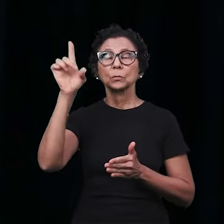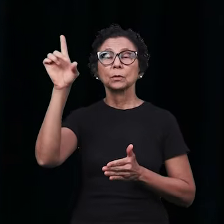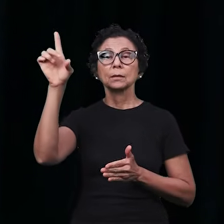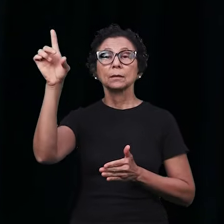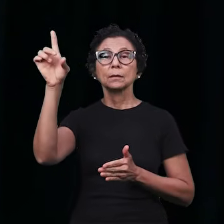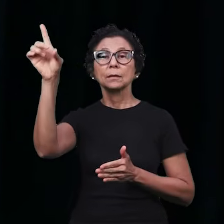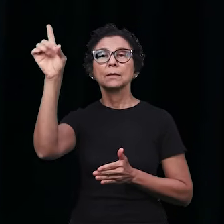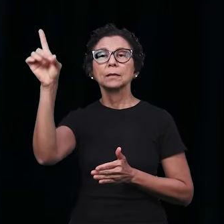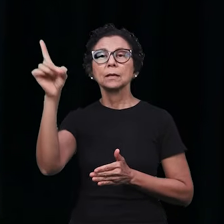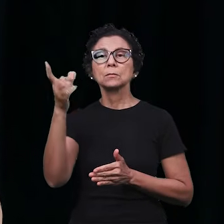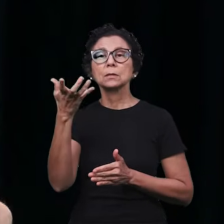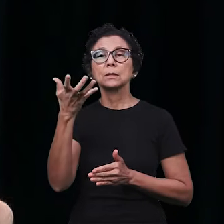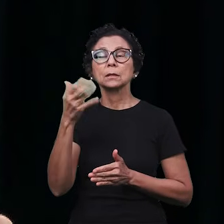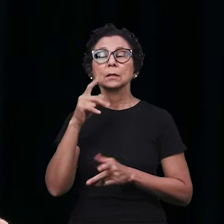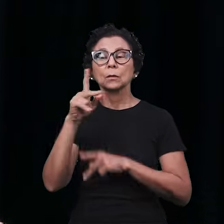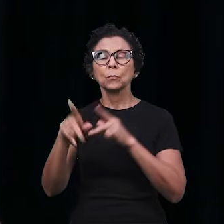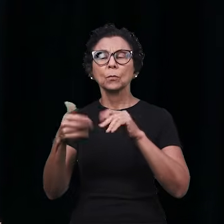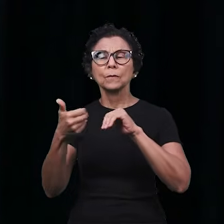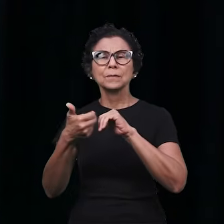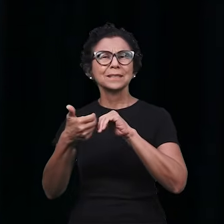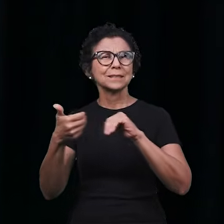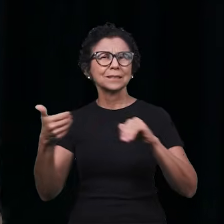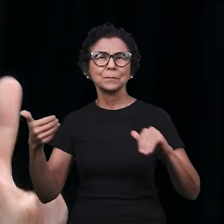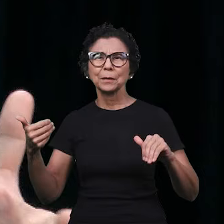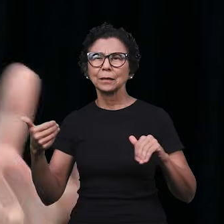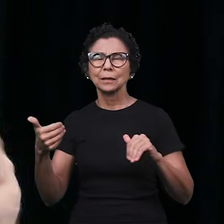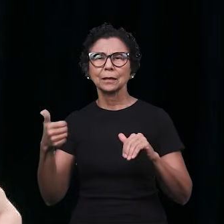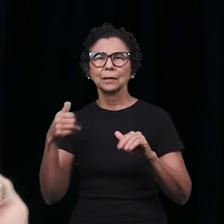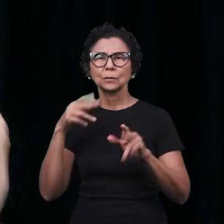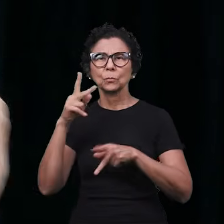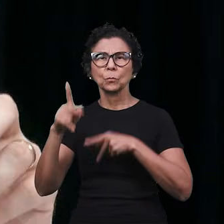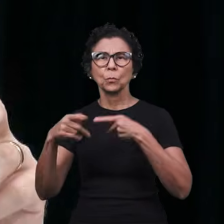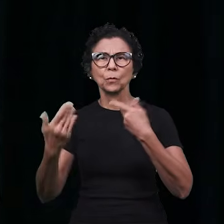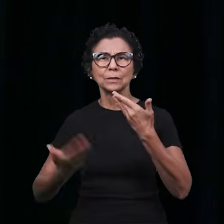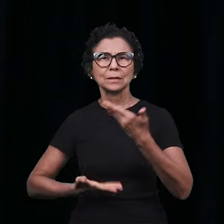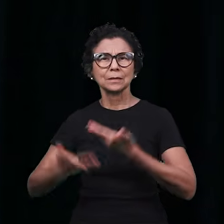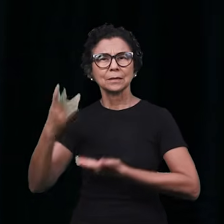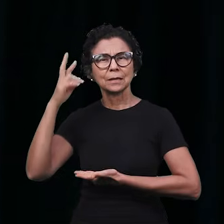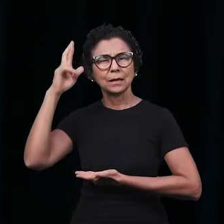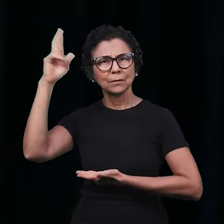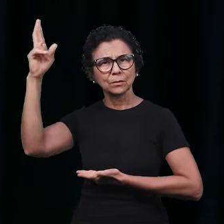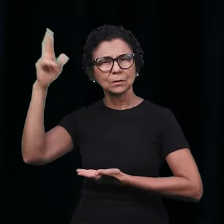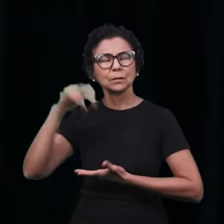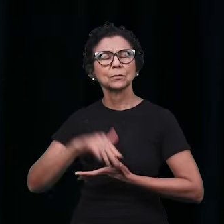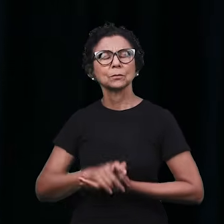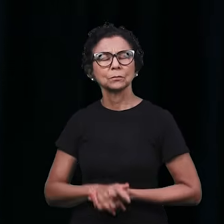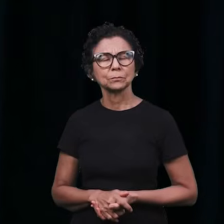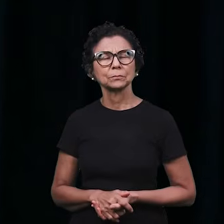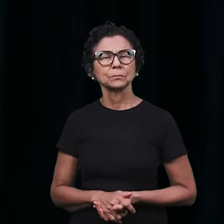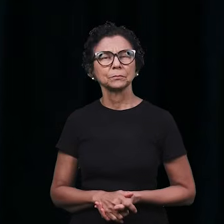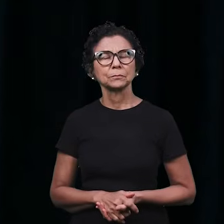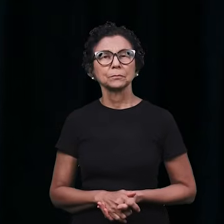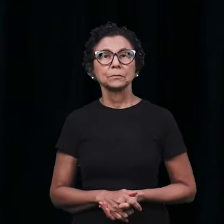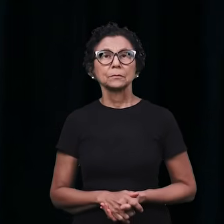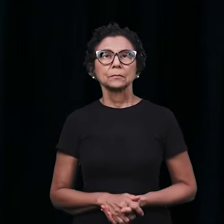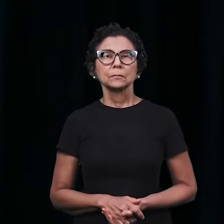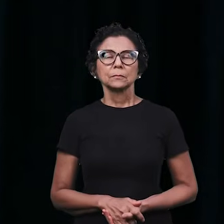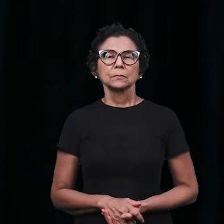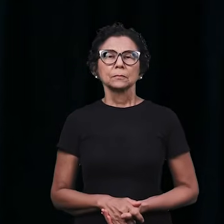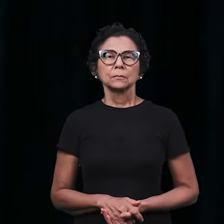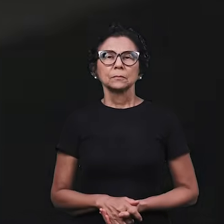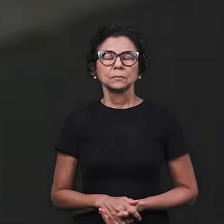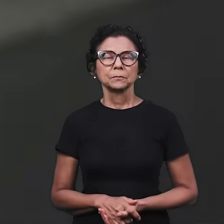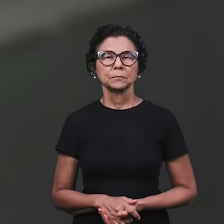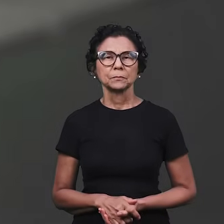Um povo que se santifica, um povo que dedica a sua vida ao Senhor. E para nós iniciarmos a nossa conversa, eu gostaria de ler o